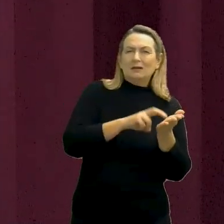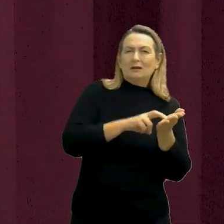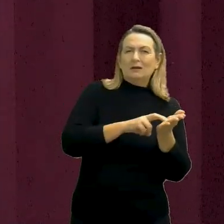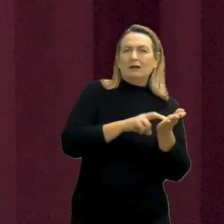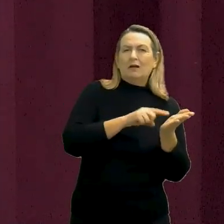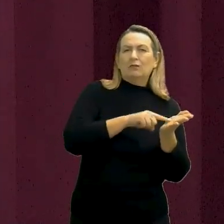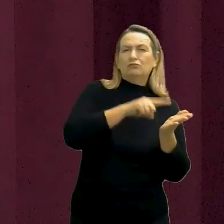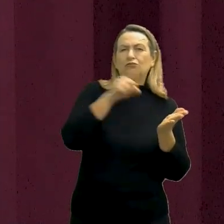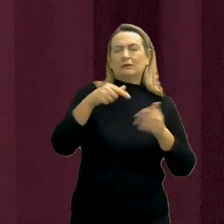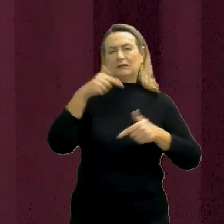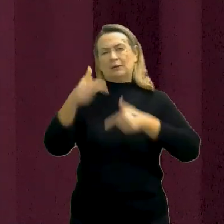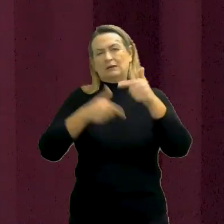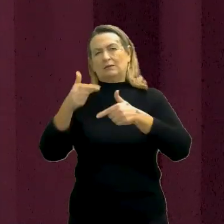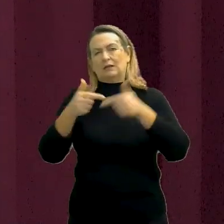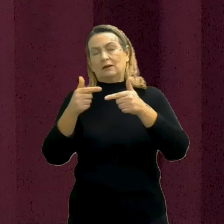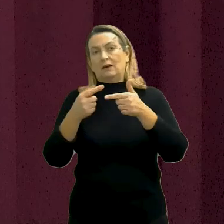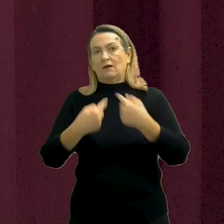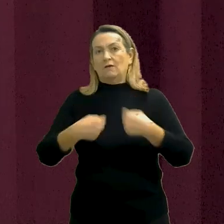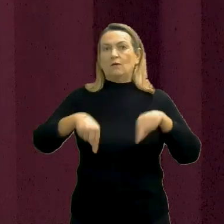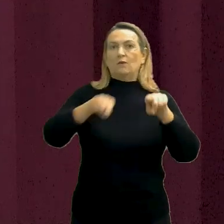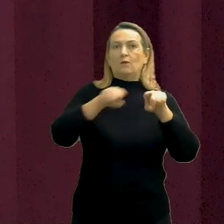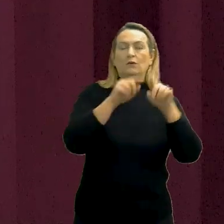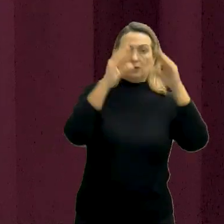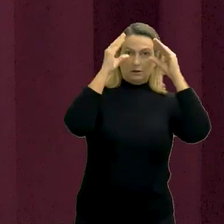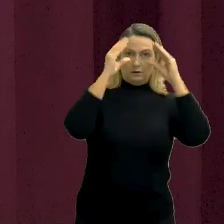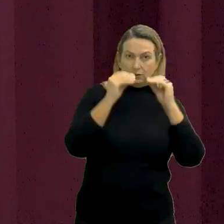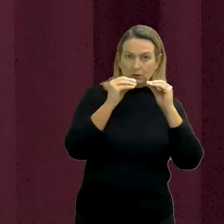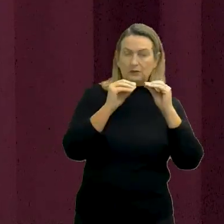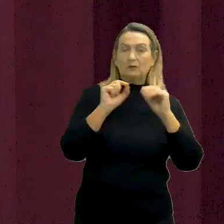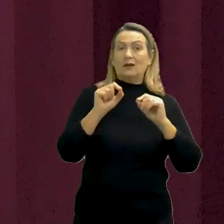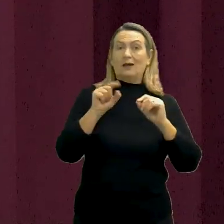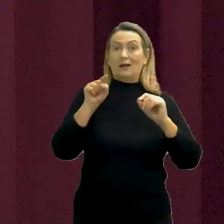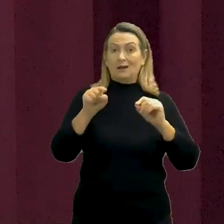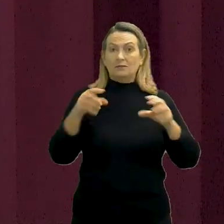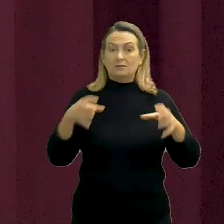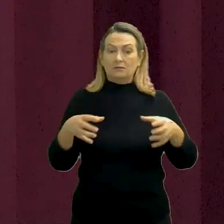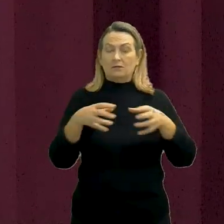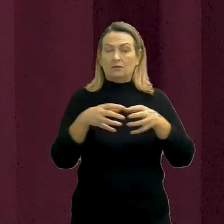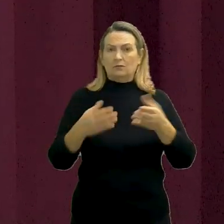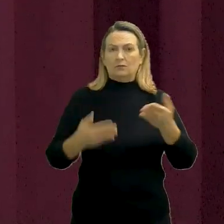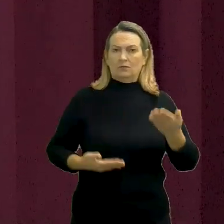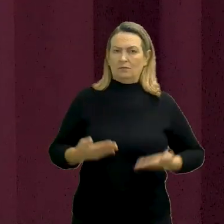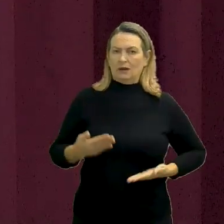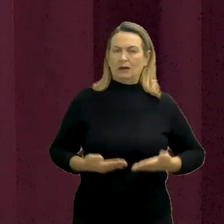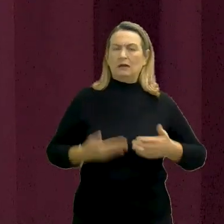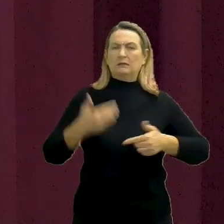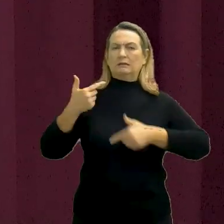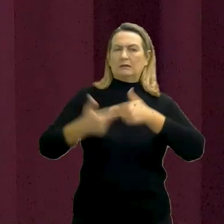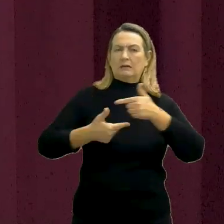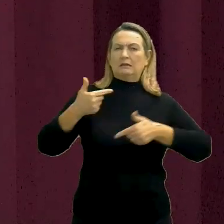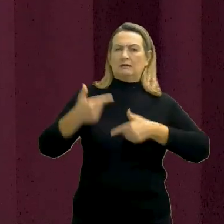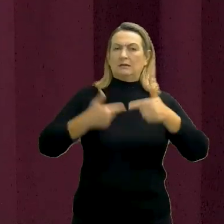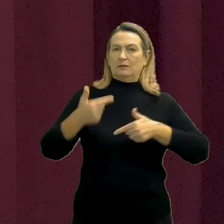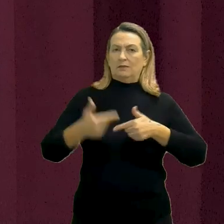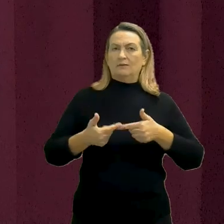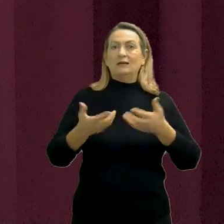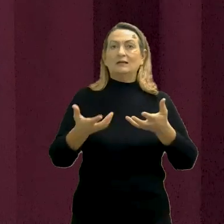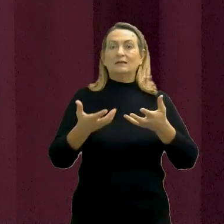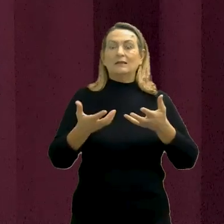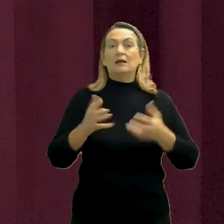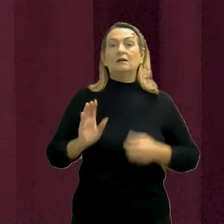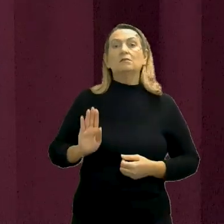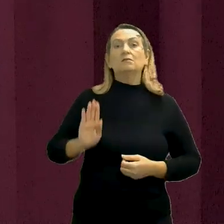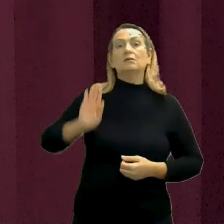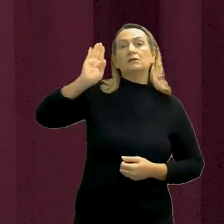eh eles t a elas têm a possibilidade de que os candidatos eh levem propostas coerentes da